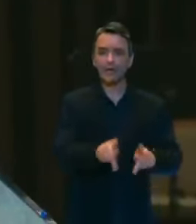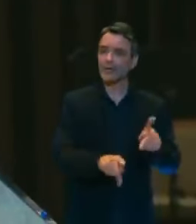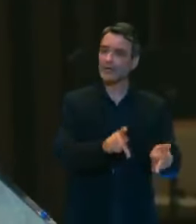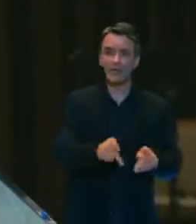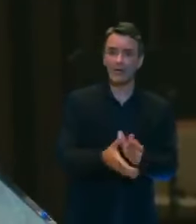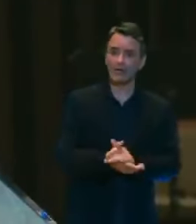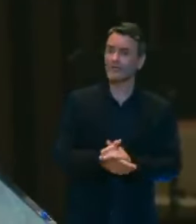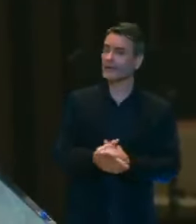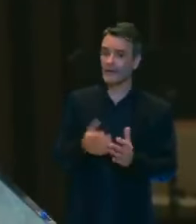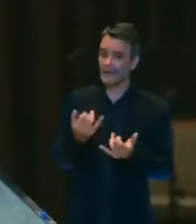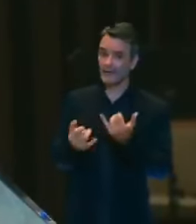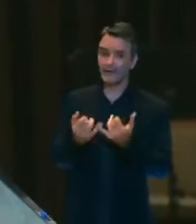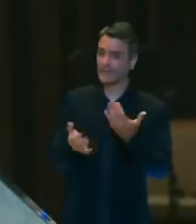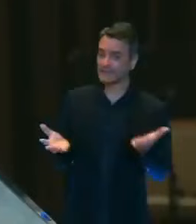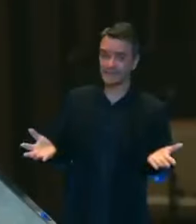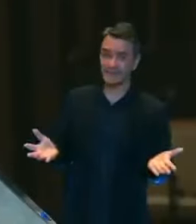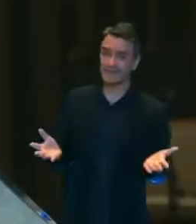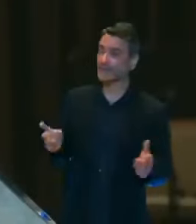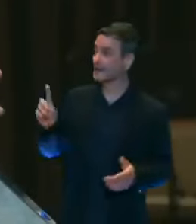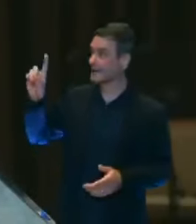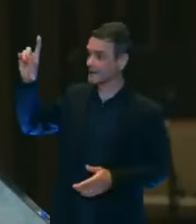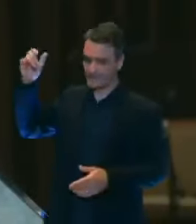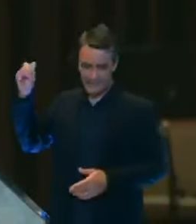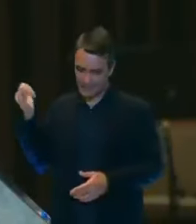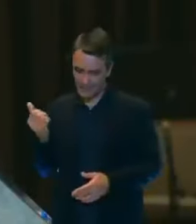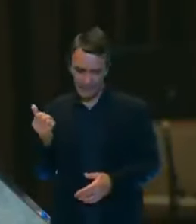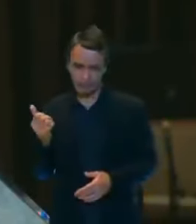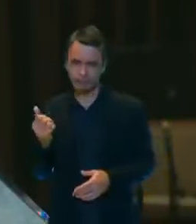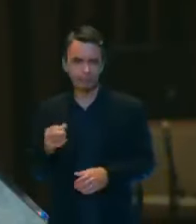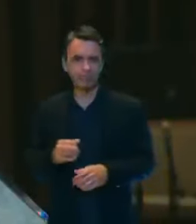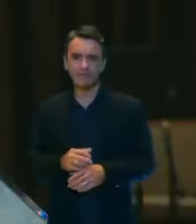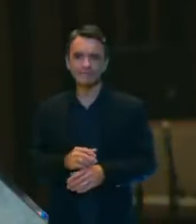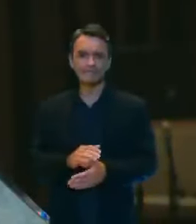do Senhor. Não sobra nada.